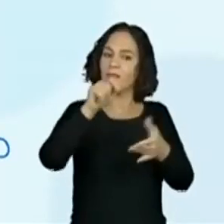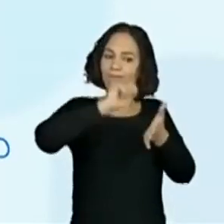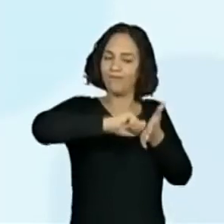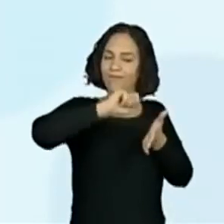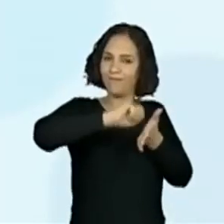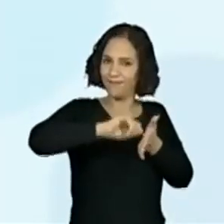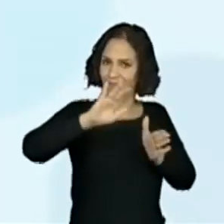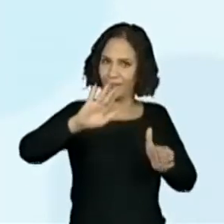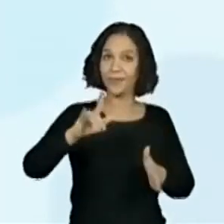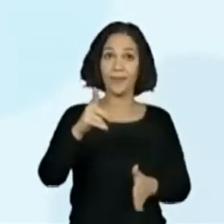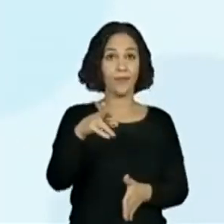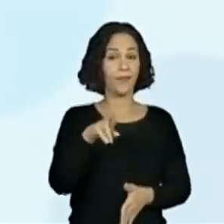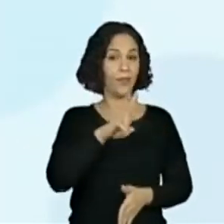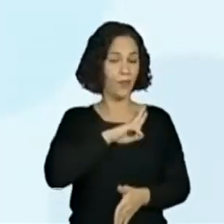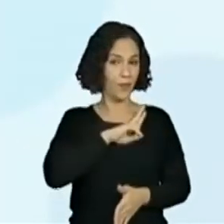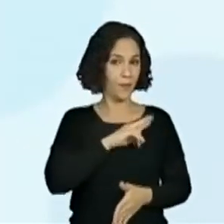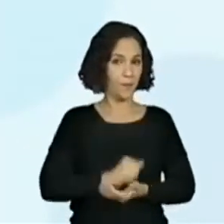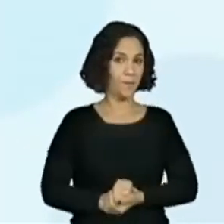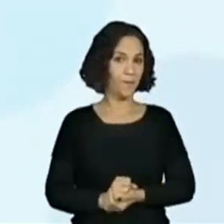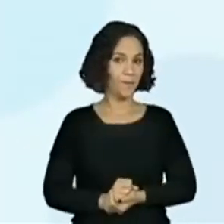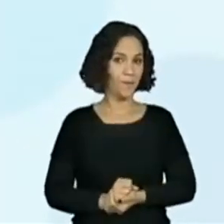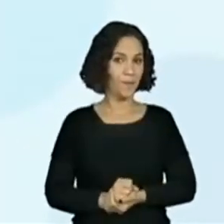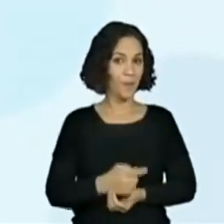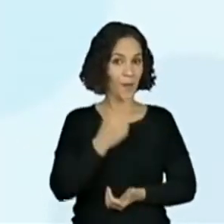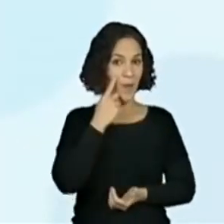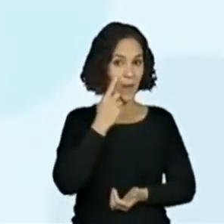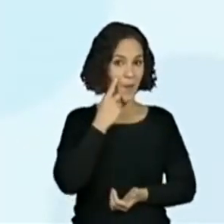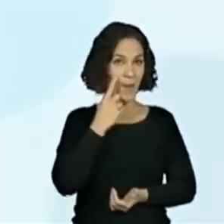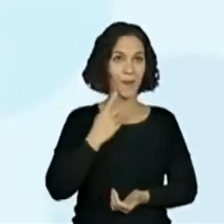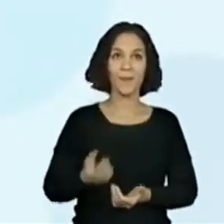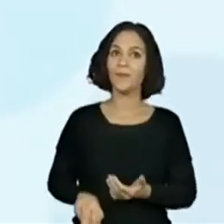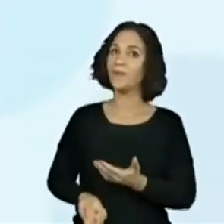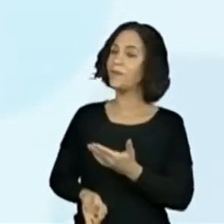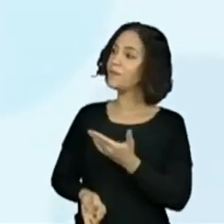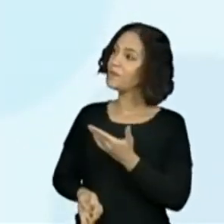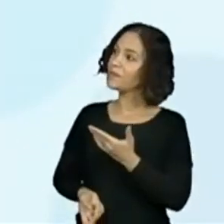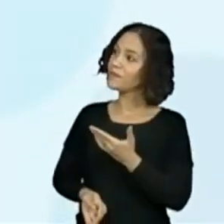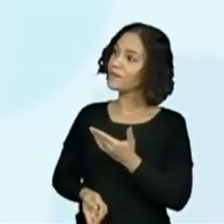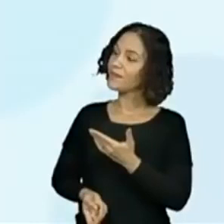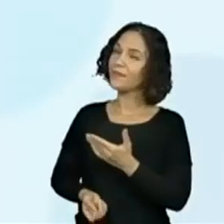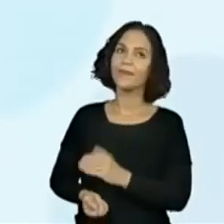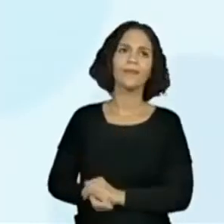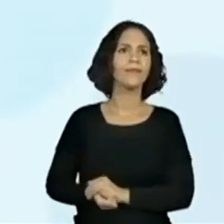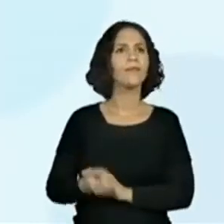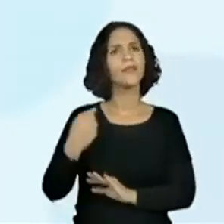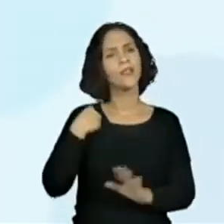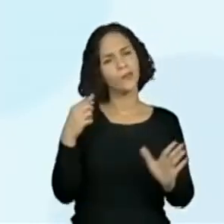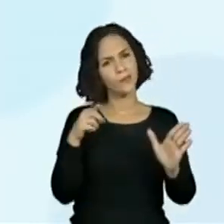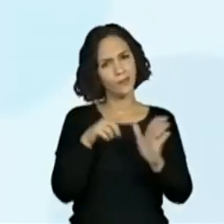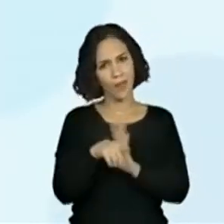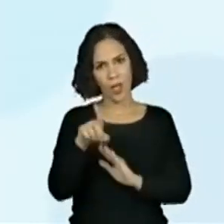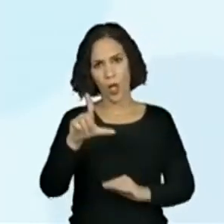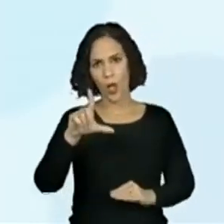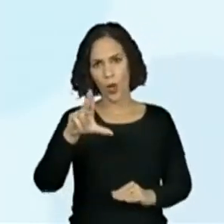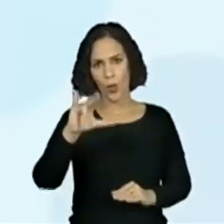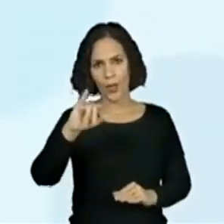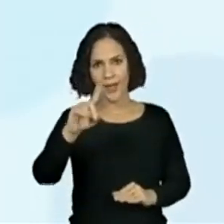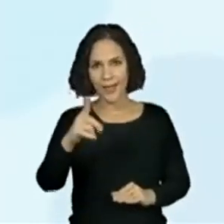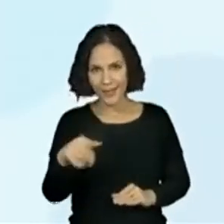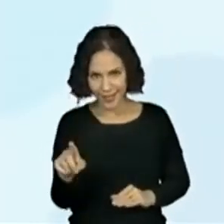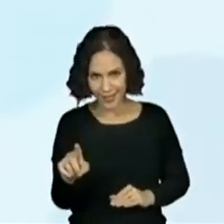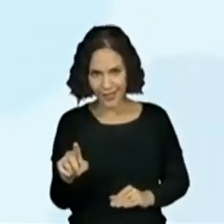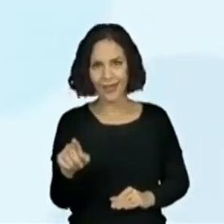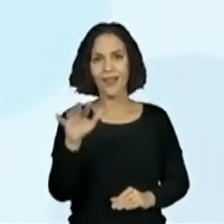Vocês vão me responder essa questão que eu vou ler para vocês. quanto Luiz Felipe